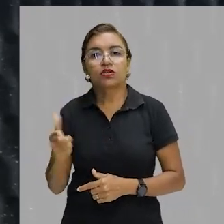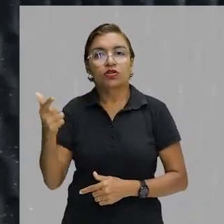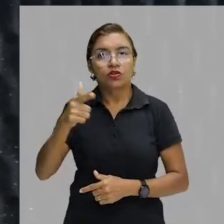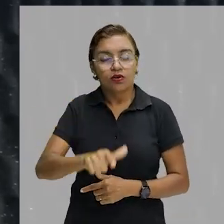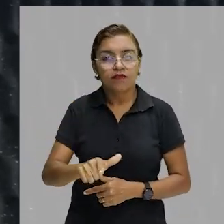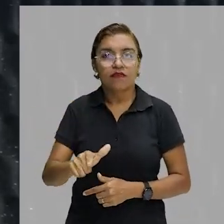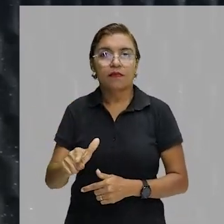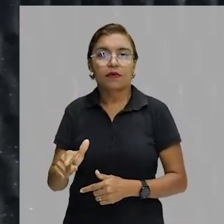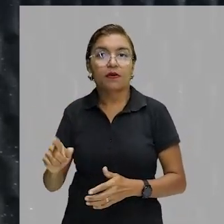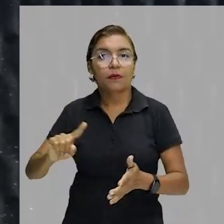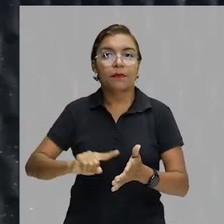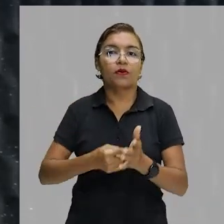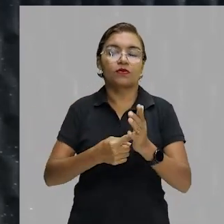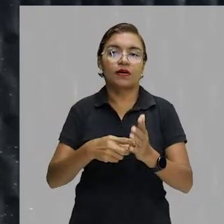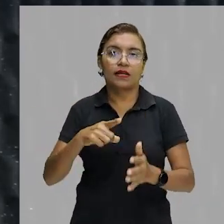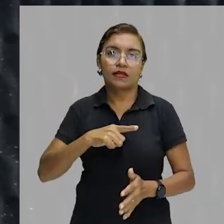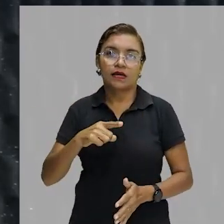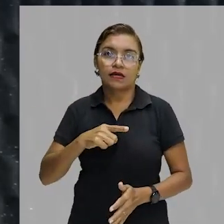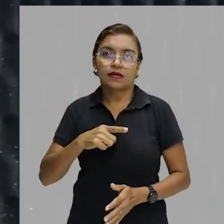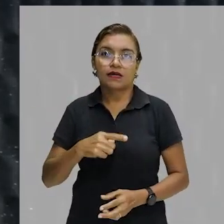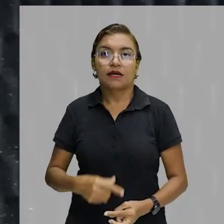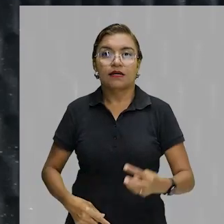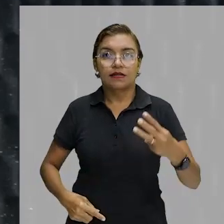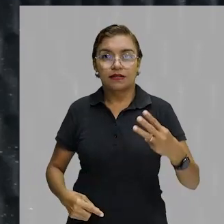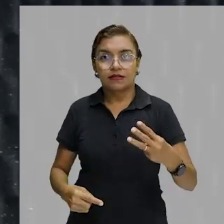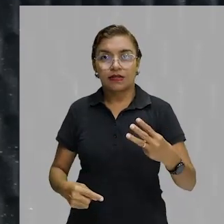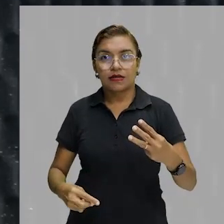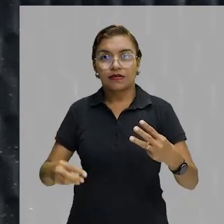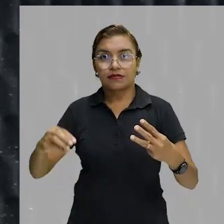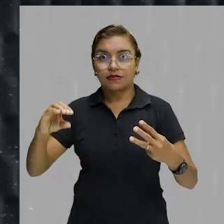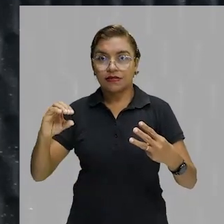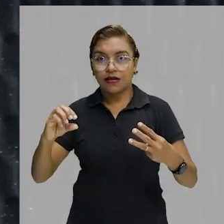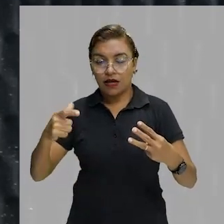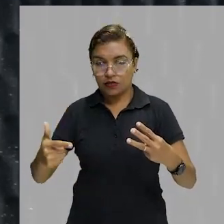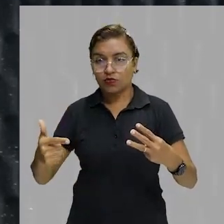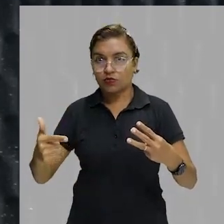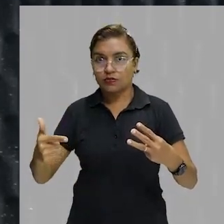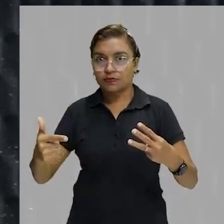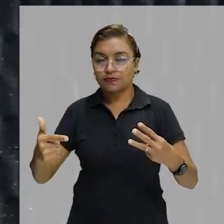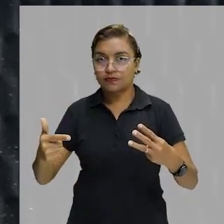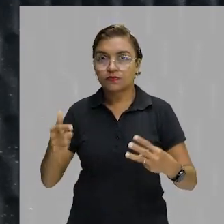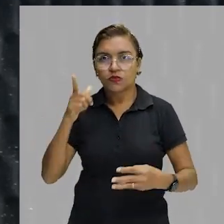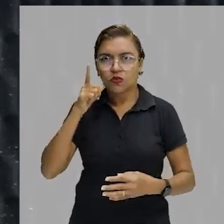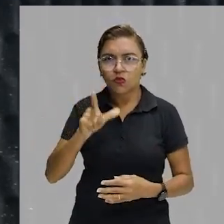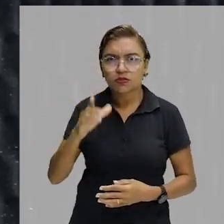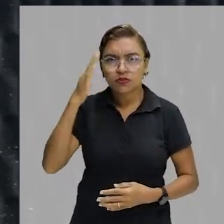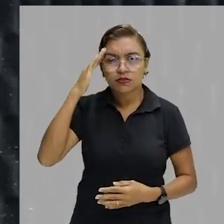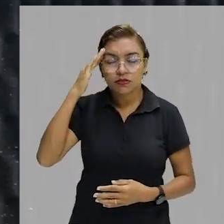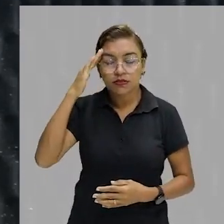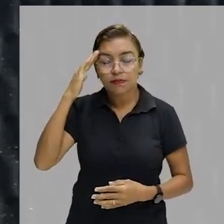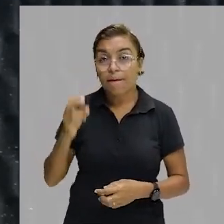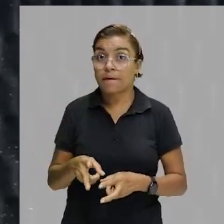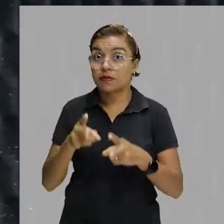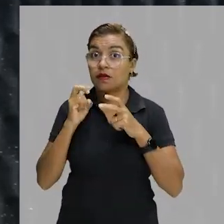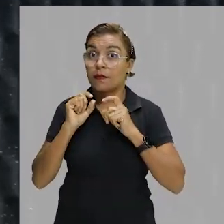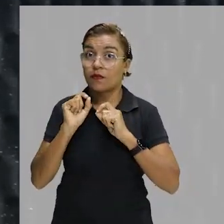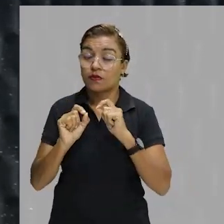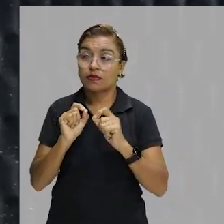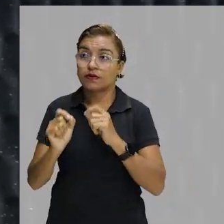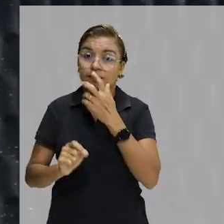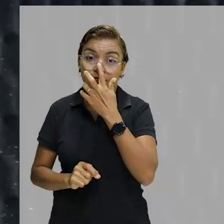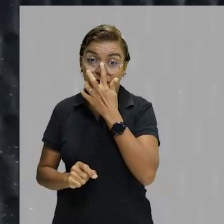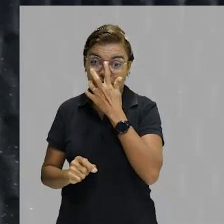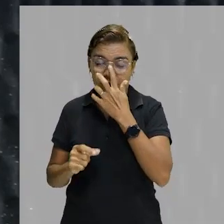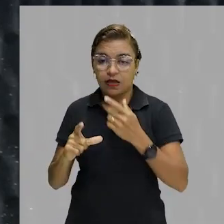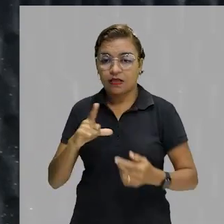placar. Eu vou colocar 3-2 no adversário. Conseguiram entender isso aí? Então, percebam. Tá ali o